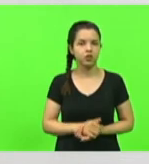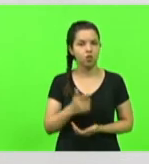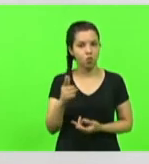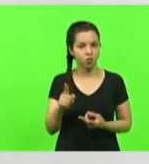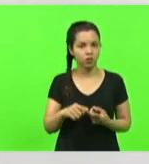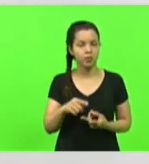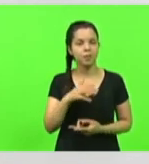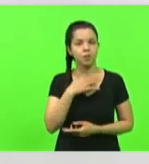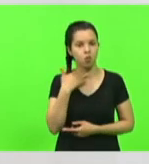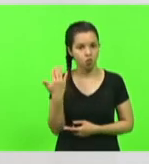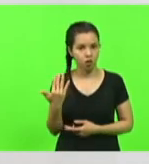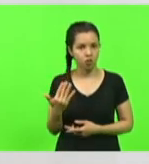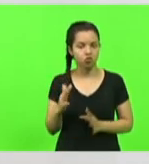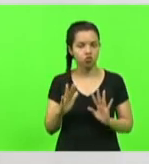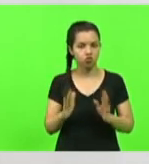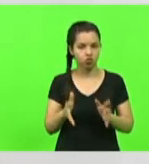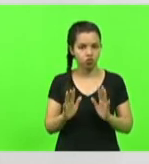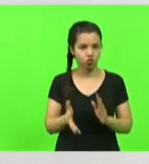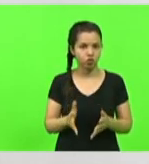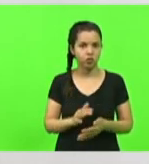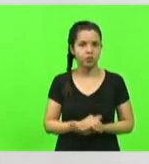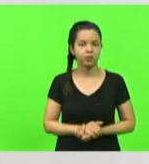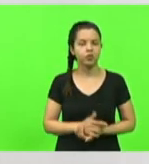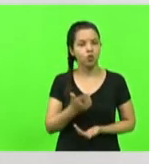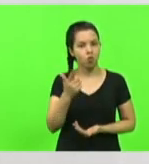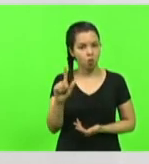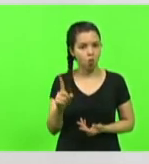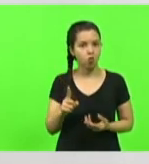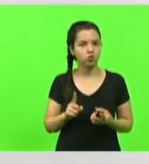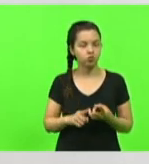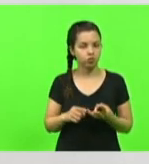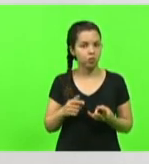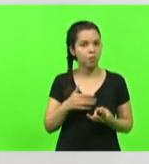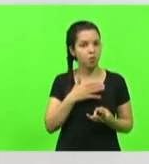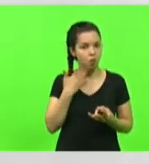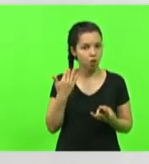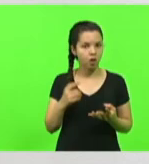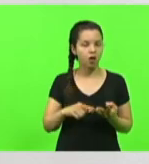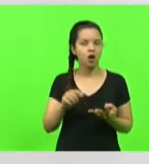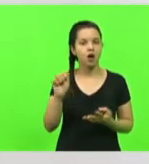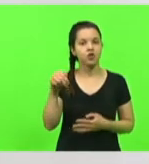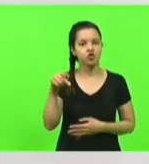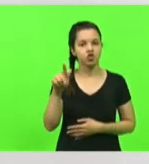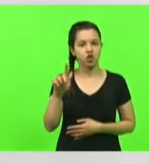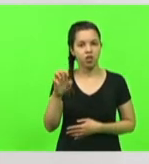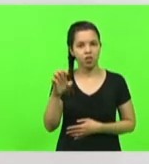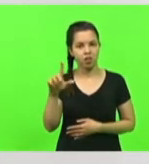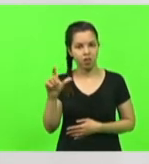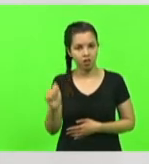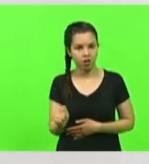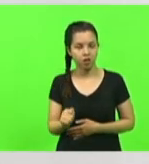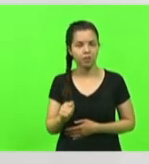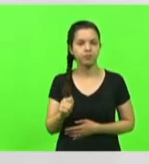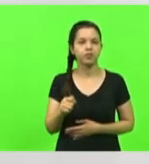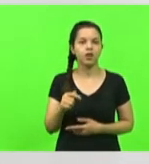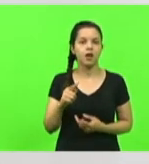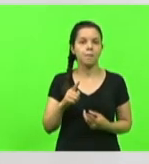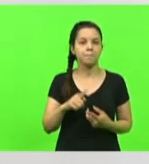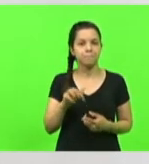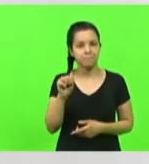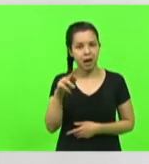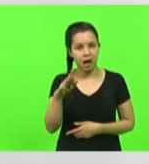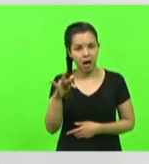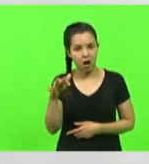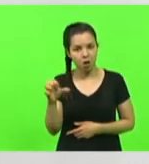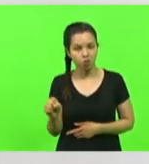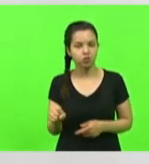Rolf Zuloff, Ângelo Taifke, Marco Schumacher e